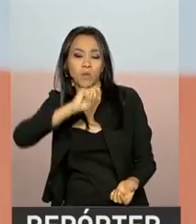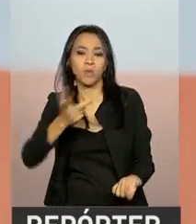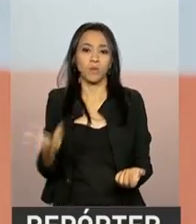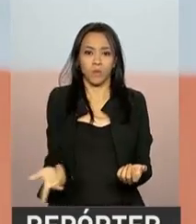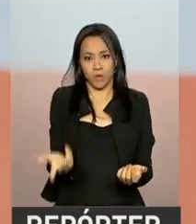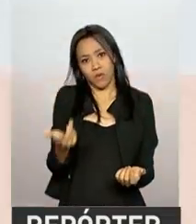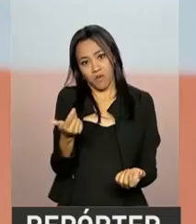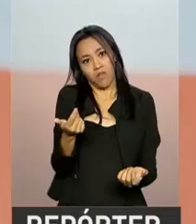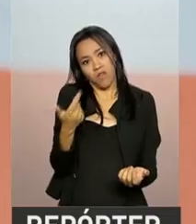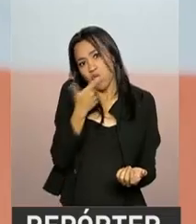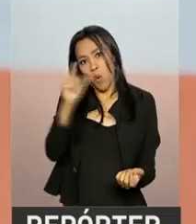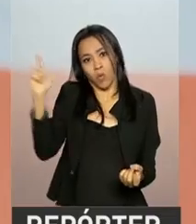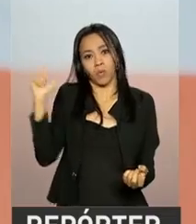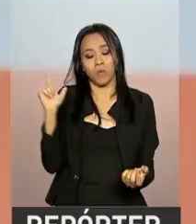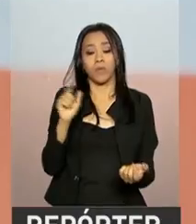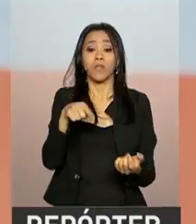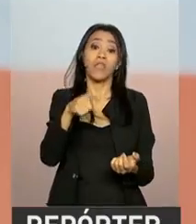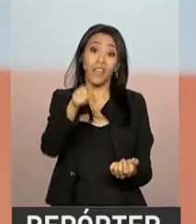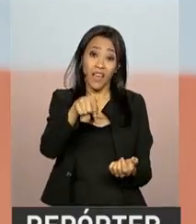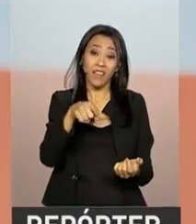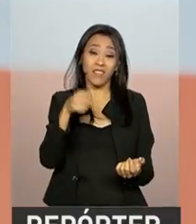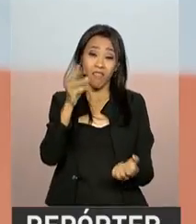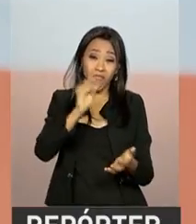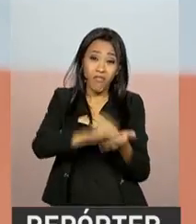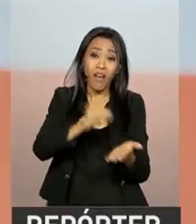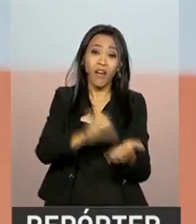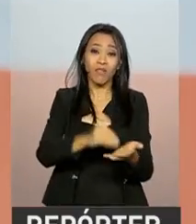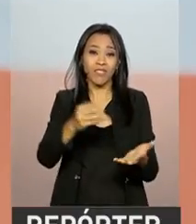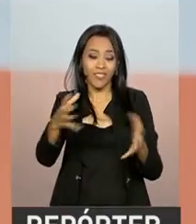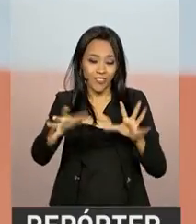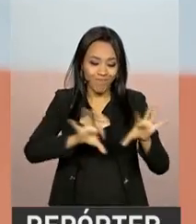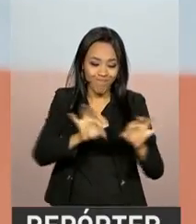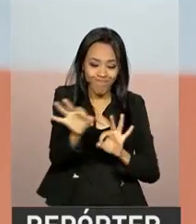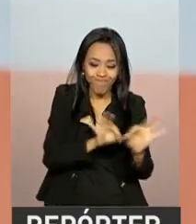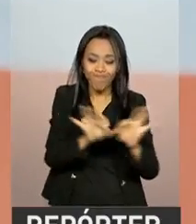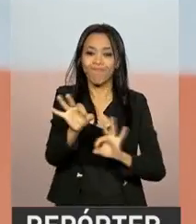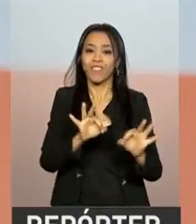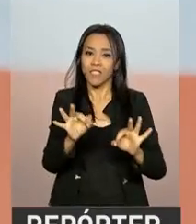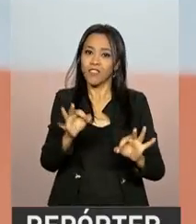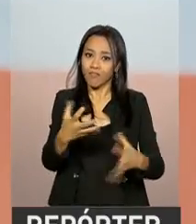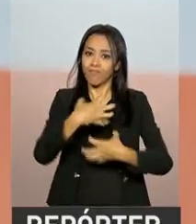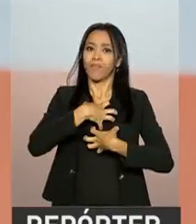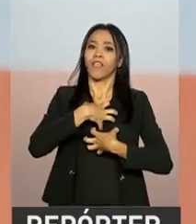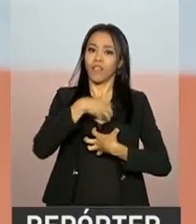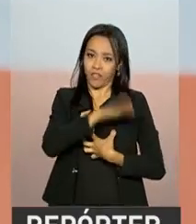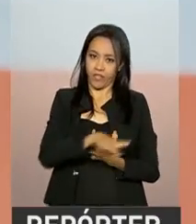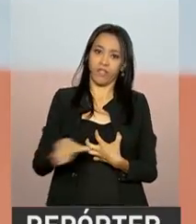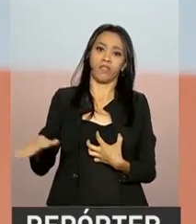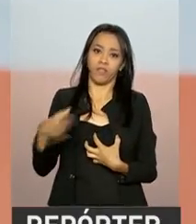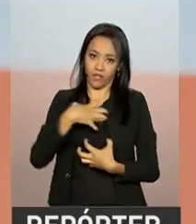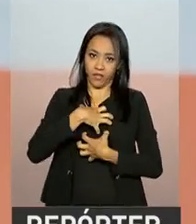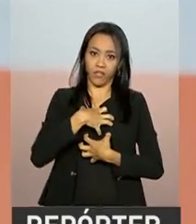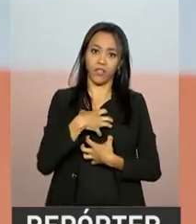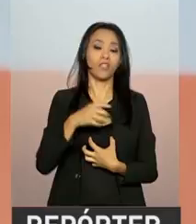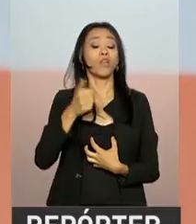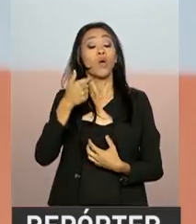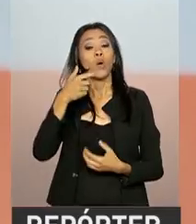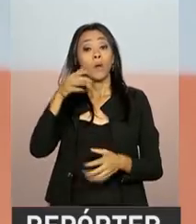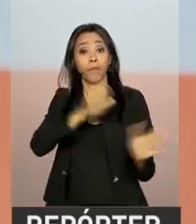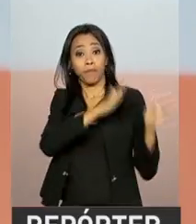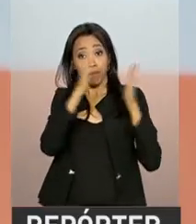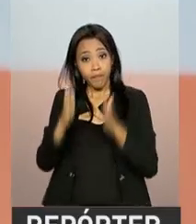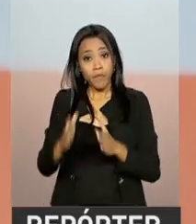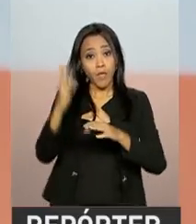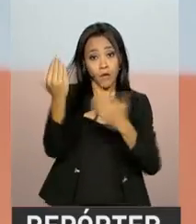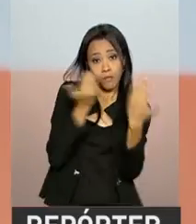crime cometido e tal. E essa desestrutura é reproduzida no comportamento dessas crianças. O trabalho do psicólogo e dos outros